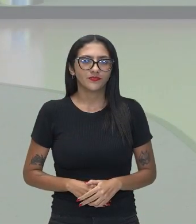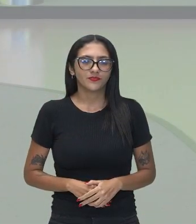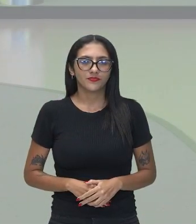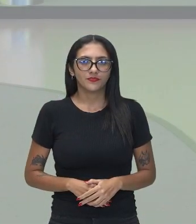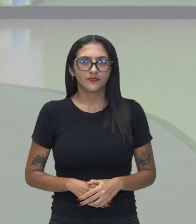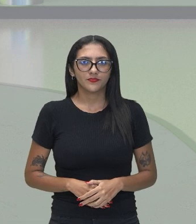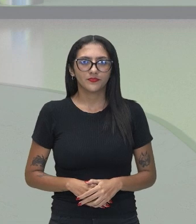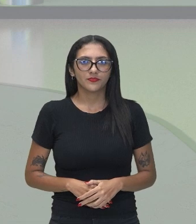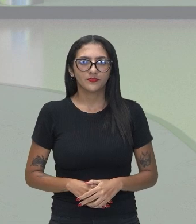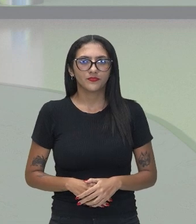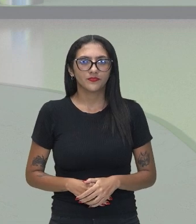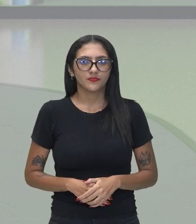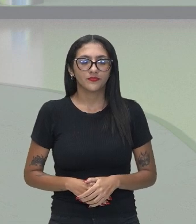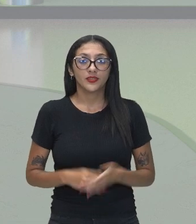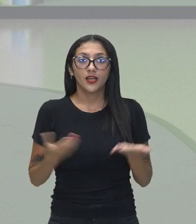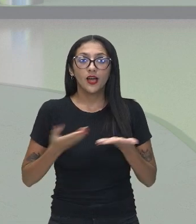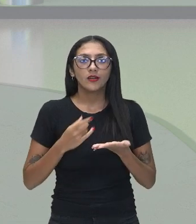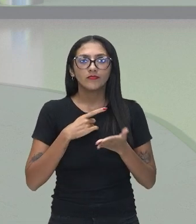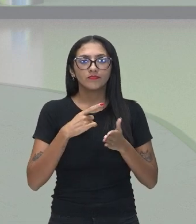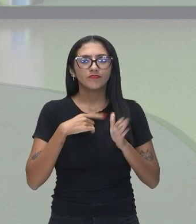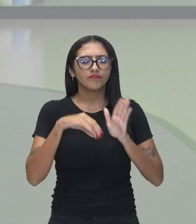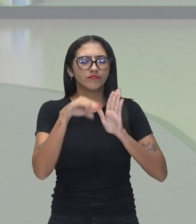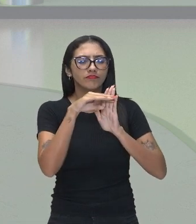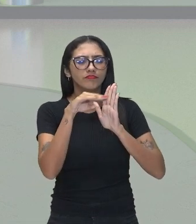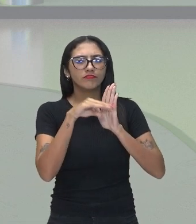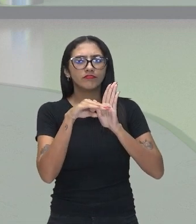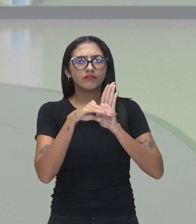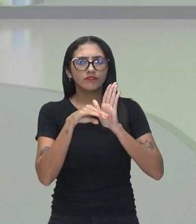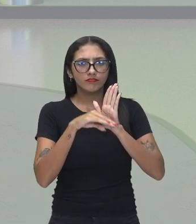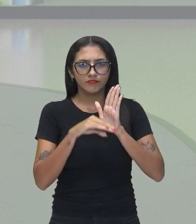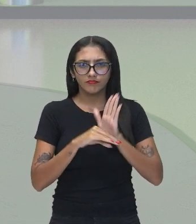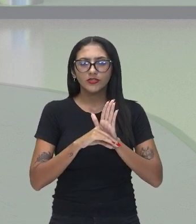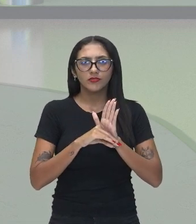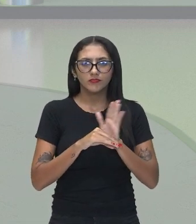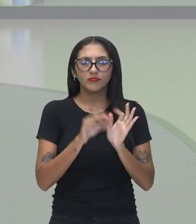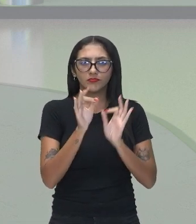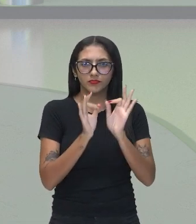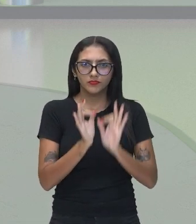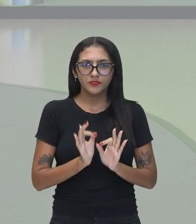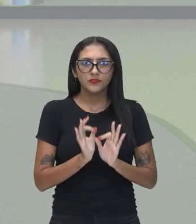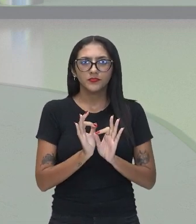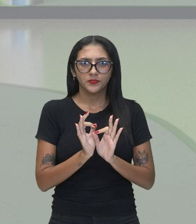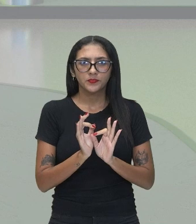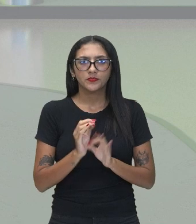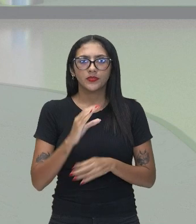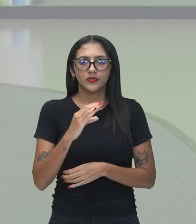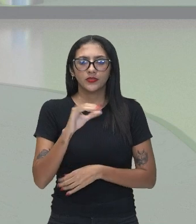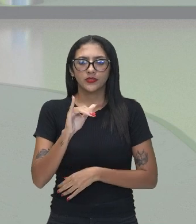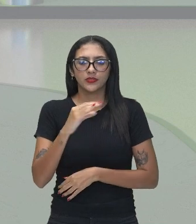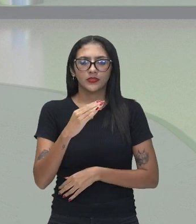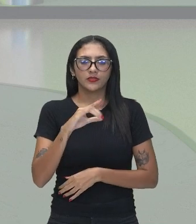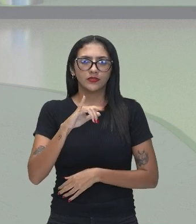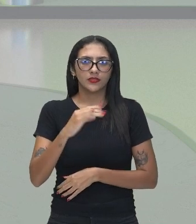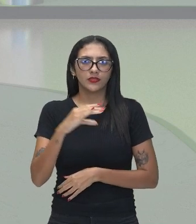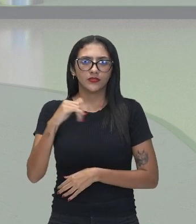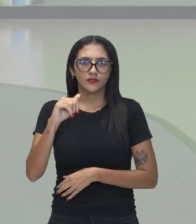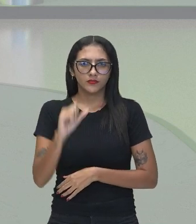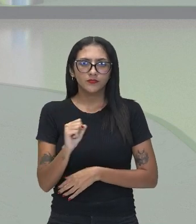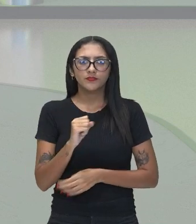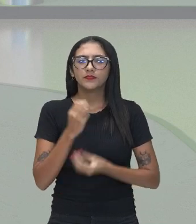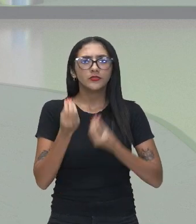Então, agora nós vamos fazer a classificação das cadeias fechadas, né? Que são as cadeias cíclicas. Como é que elas